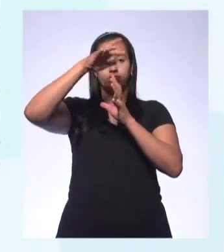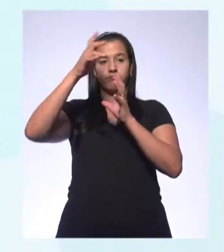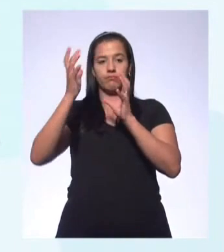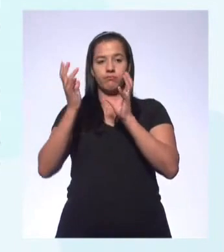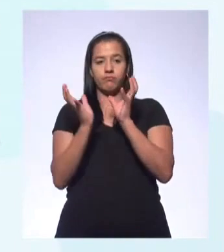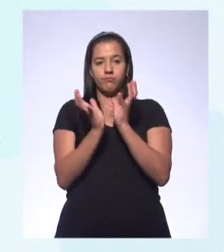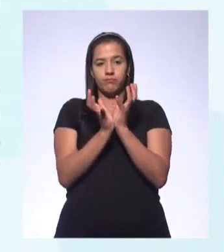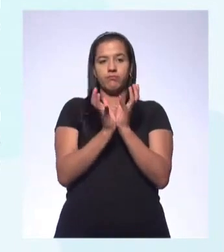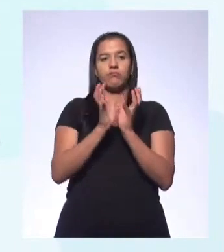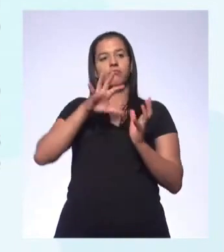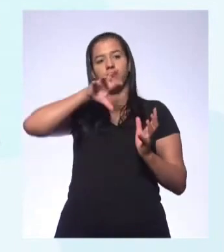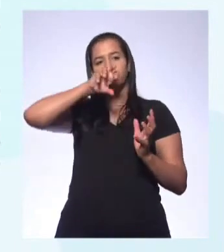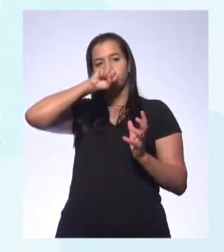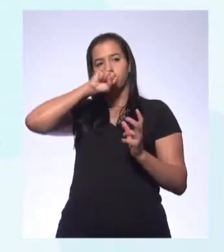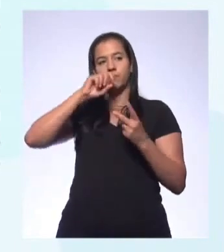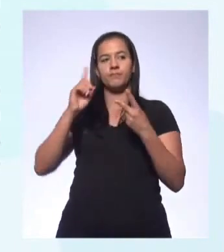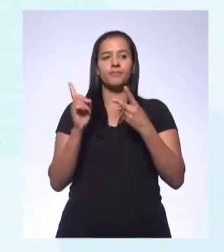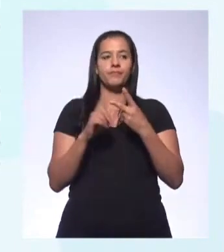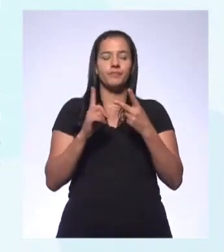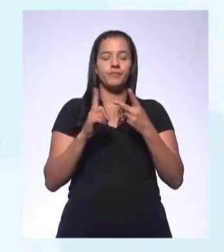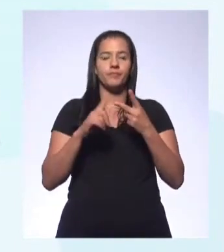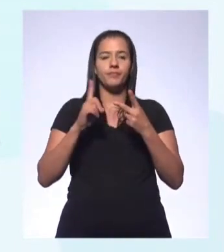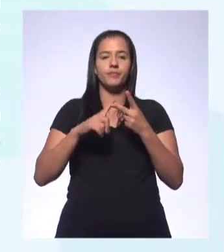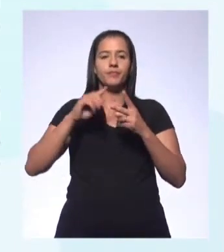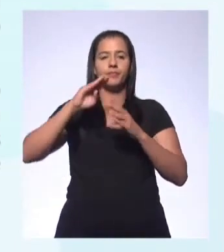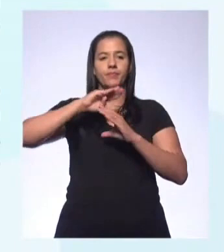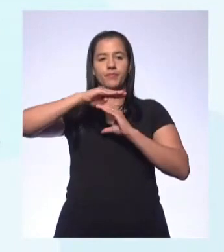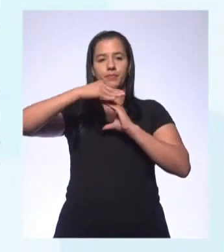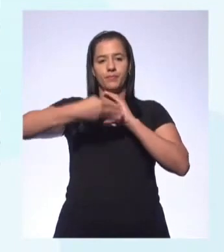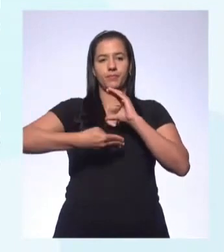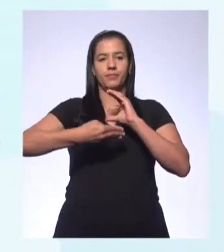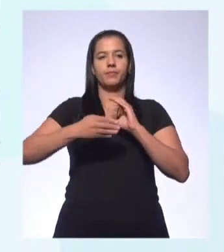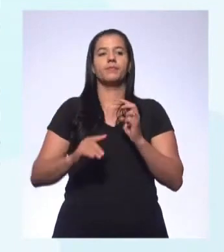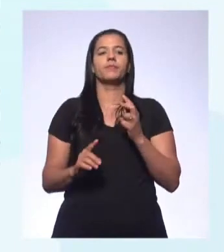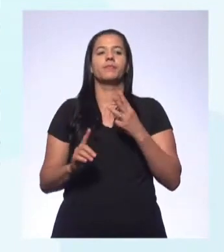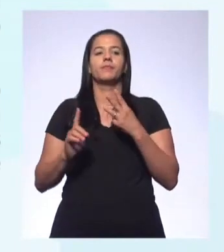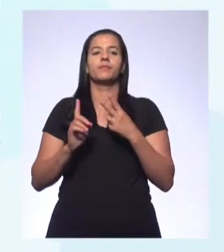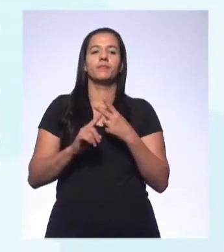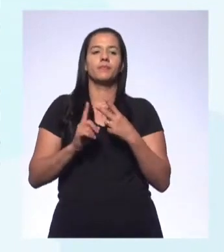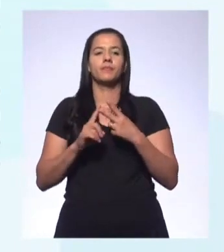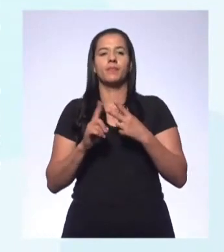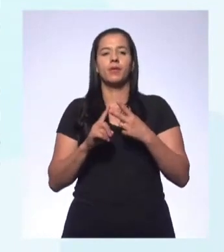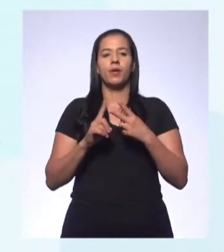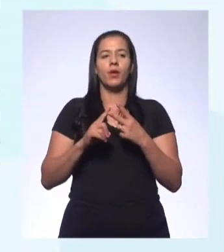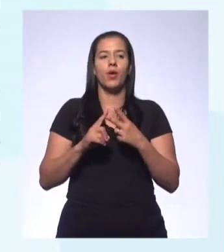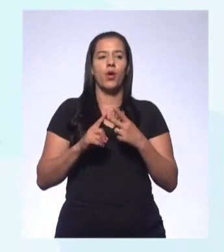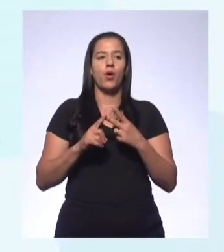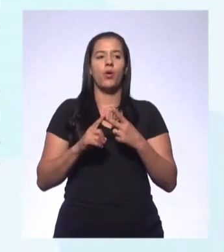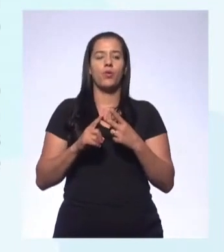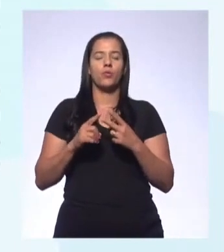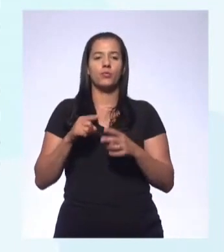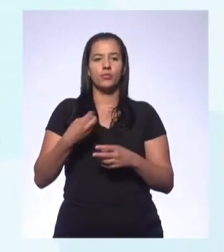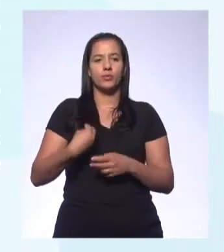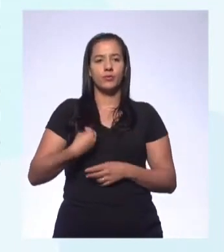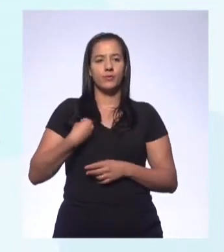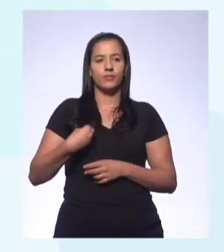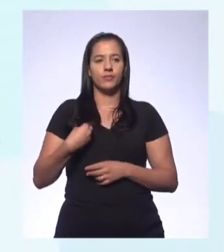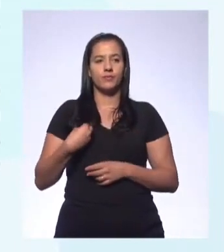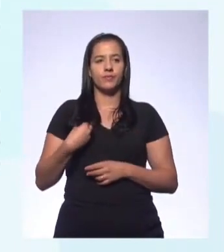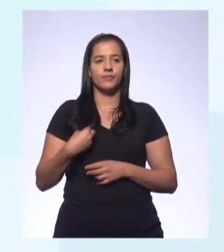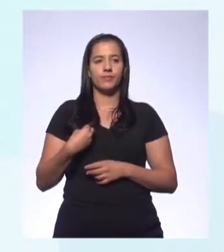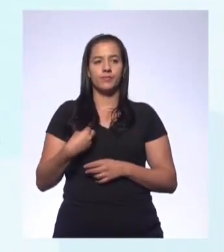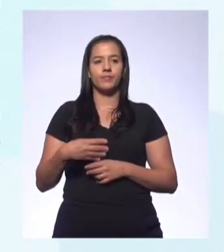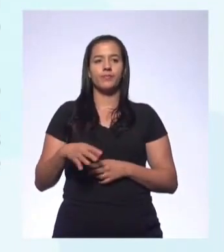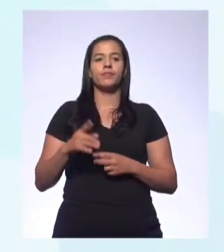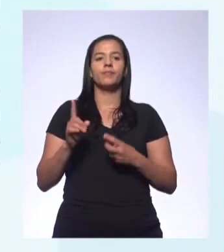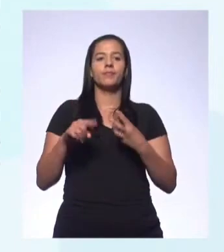oxigênio. A biosfera, ok? A parte da atmosfera aí que existe vida, onde vivemos.